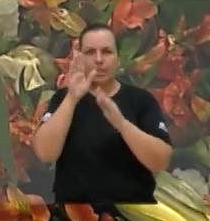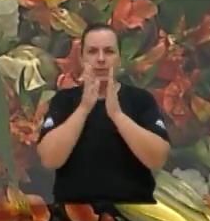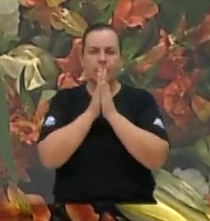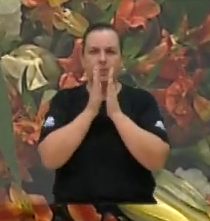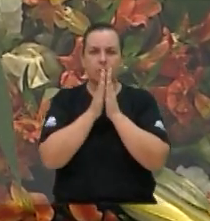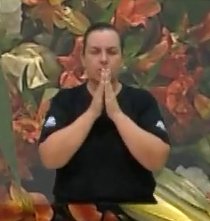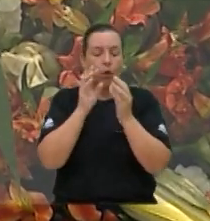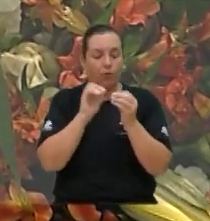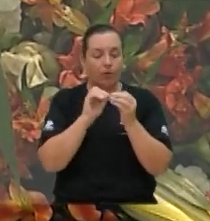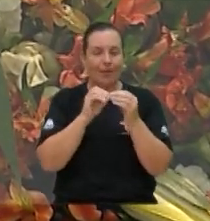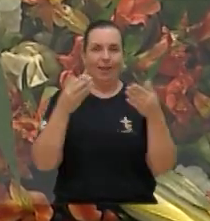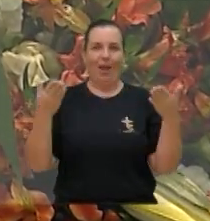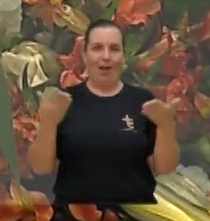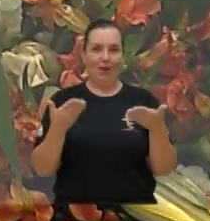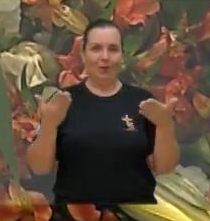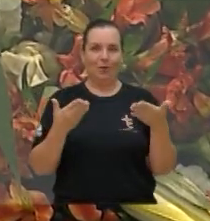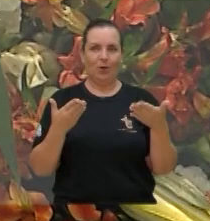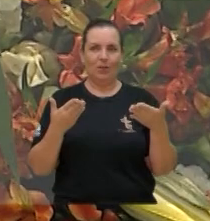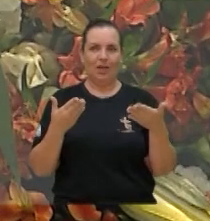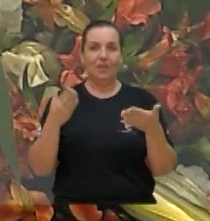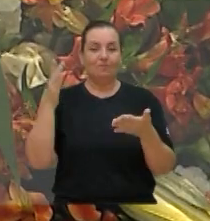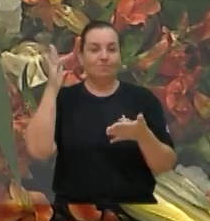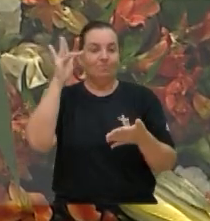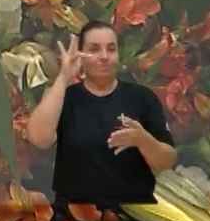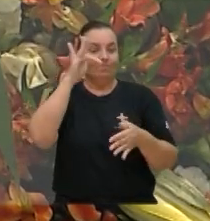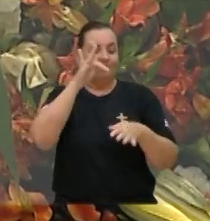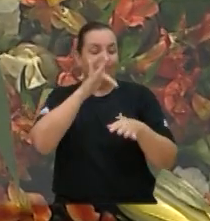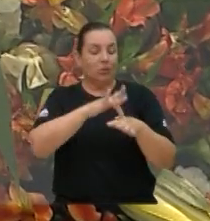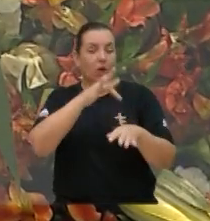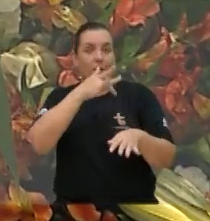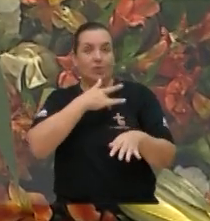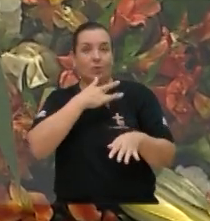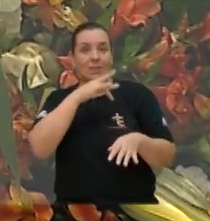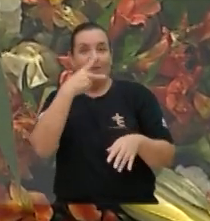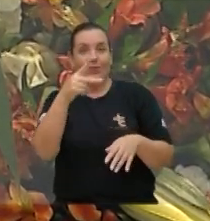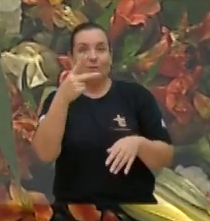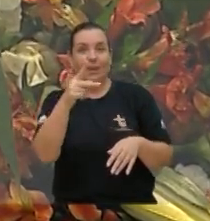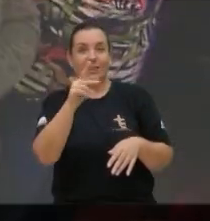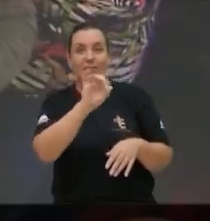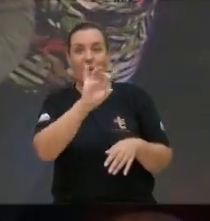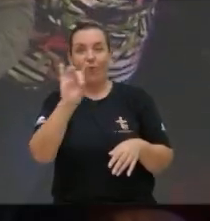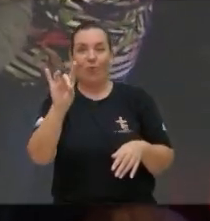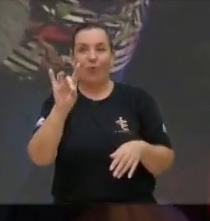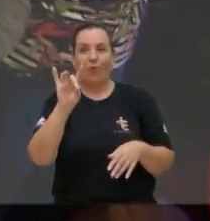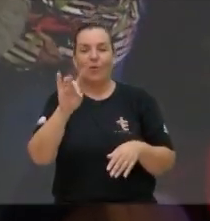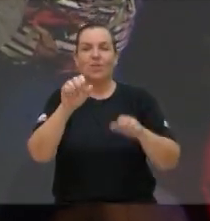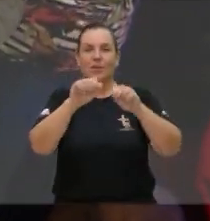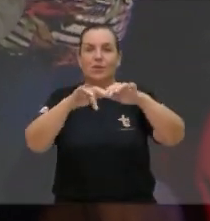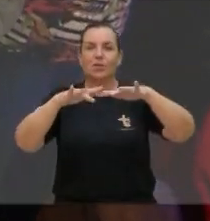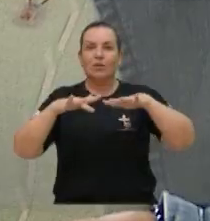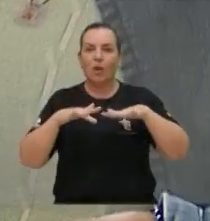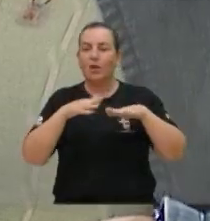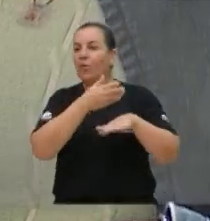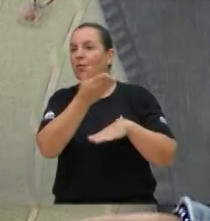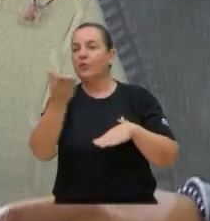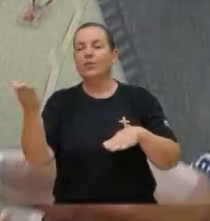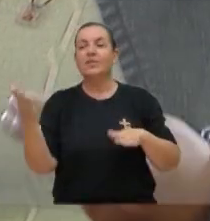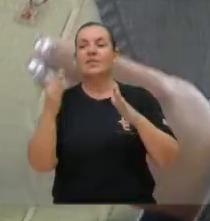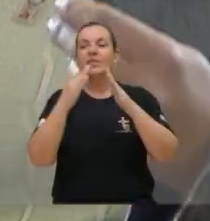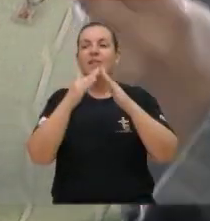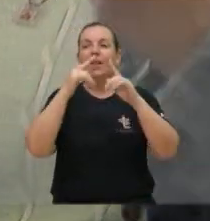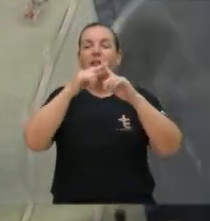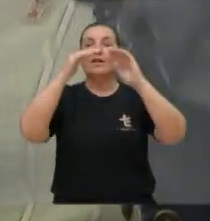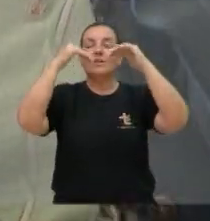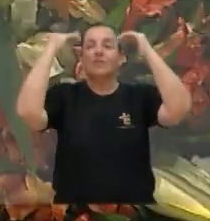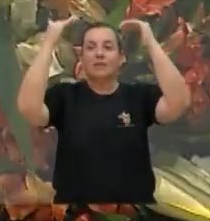feita agora atinja a sua vida, você que está aqui no auditório, você que está aí no santuário, você que